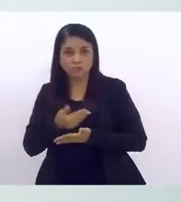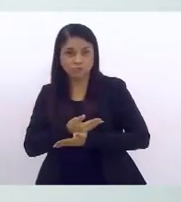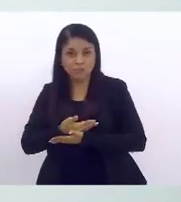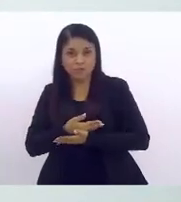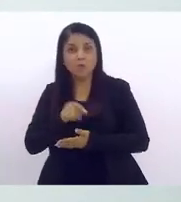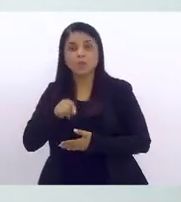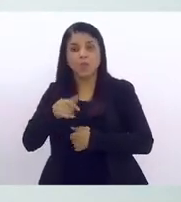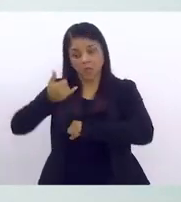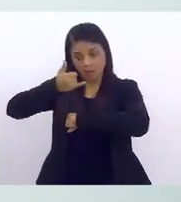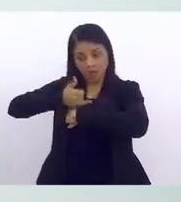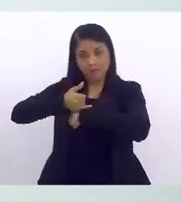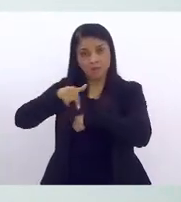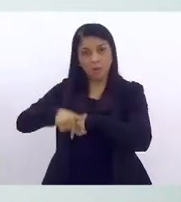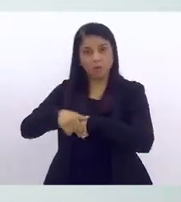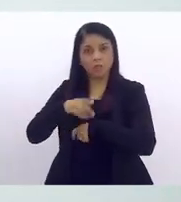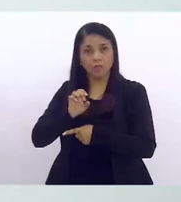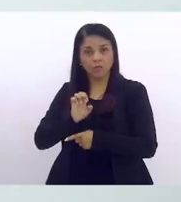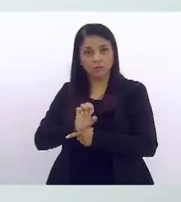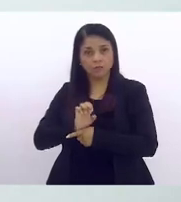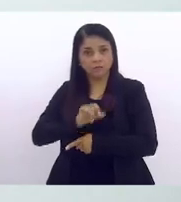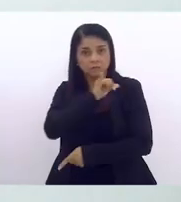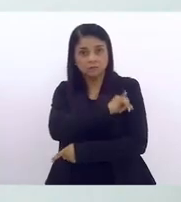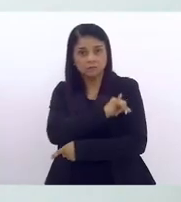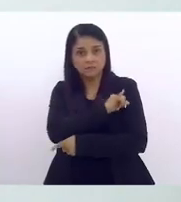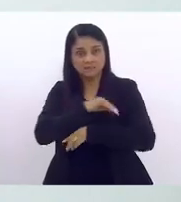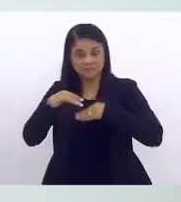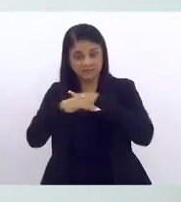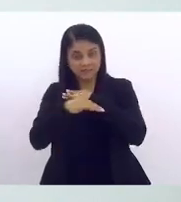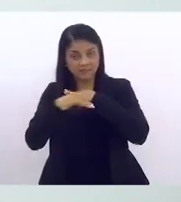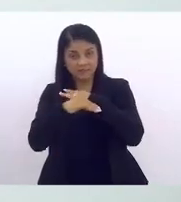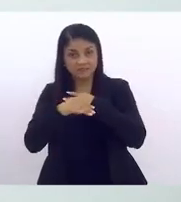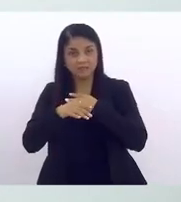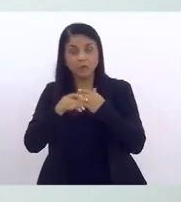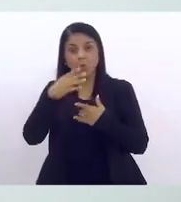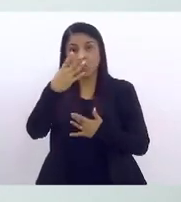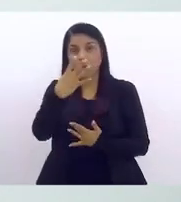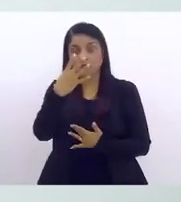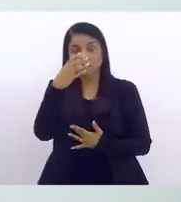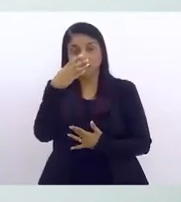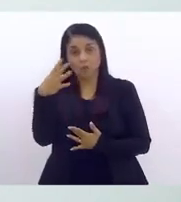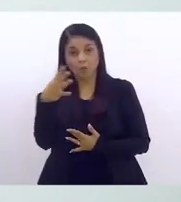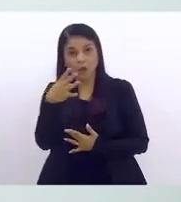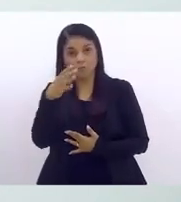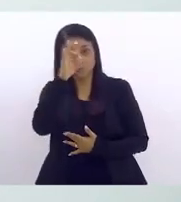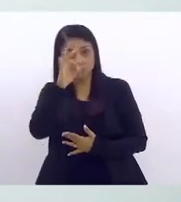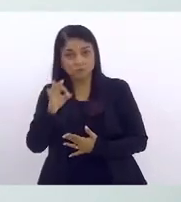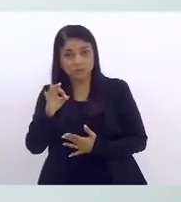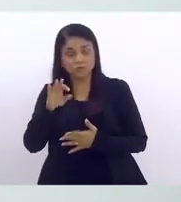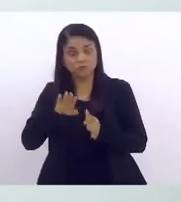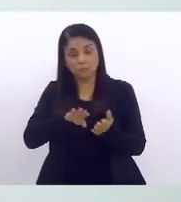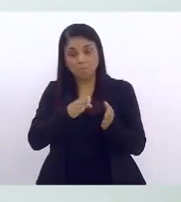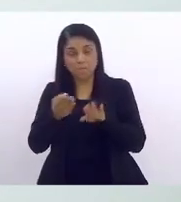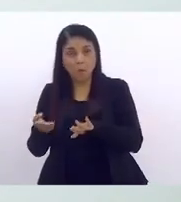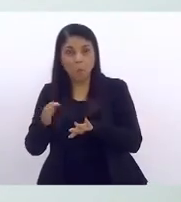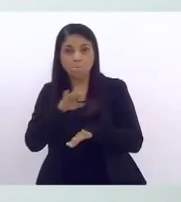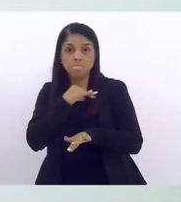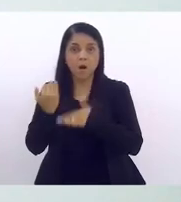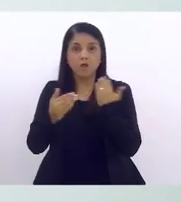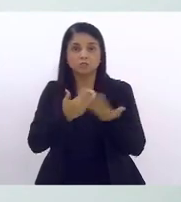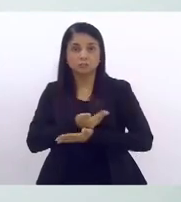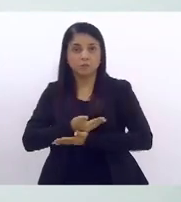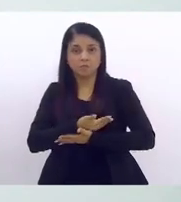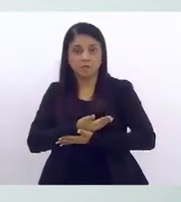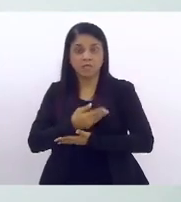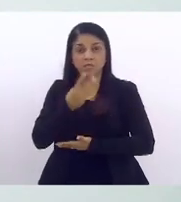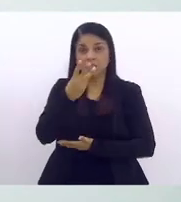capital. A cidade do Rio de Janeiro tem 44% da morte materna do estado e tem apenas 38%